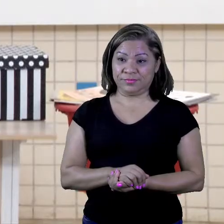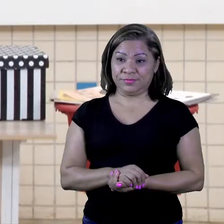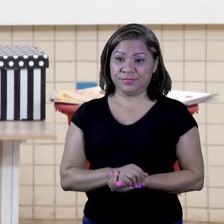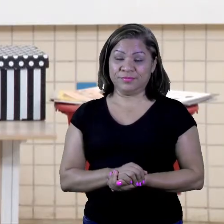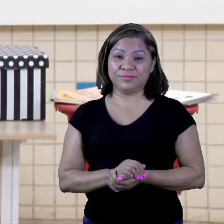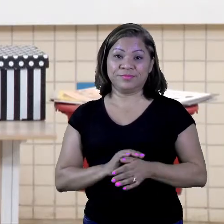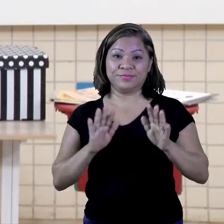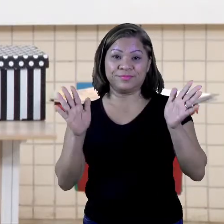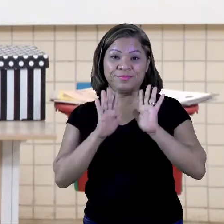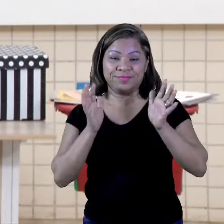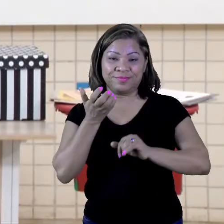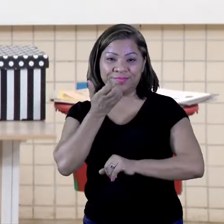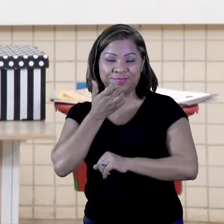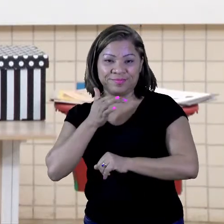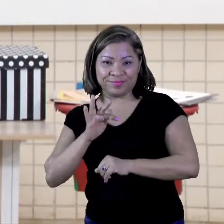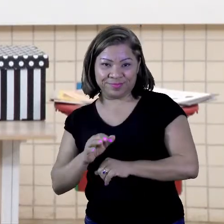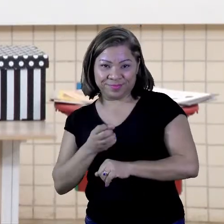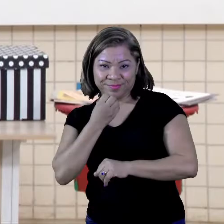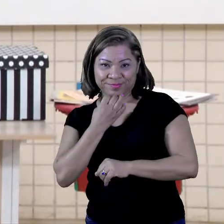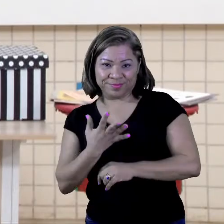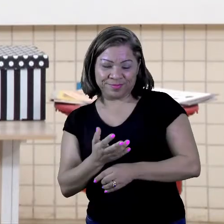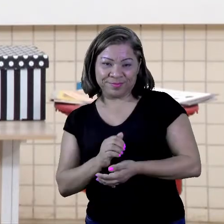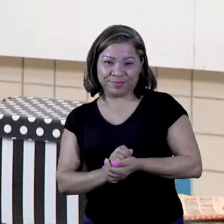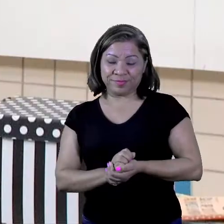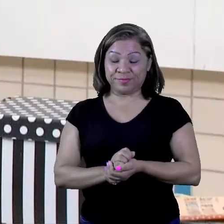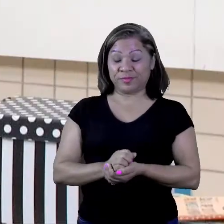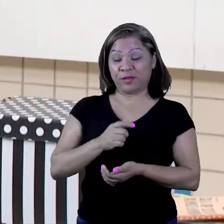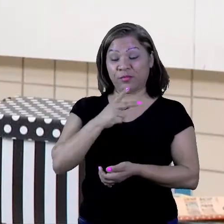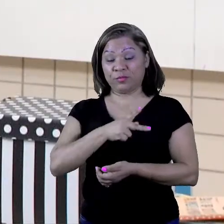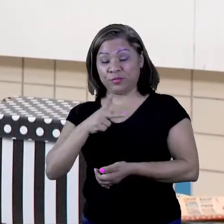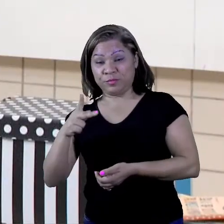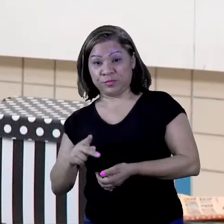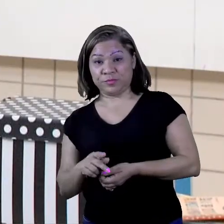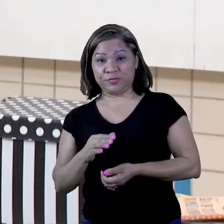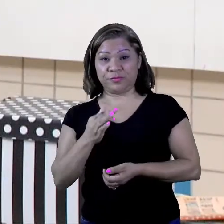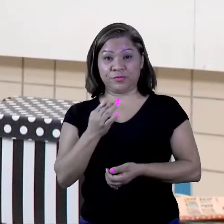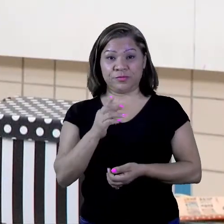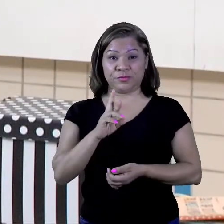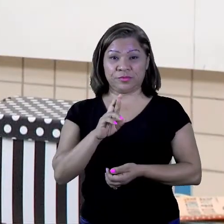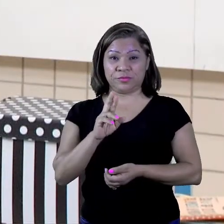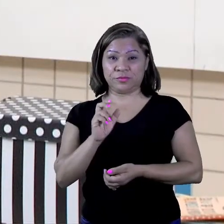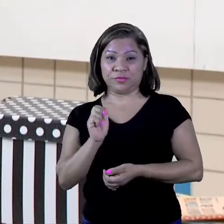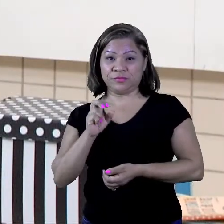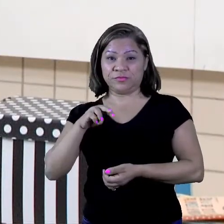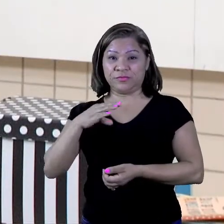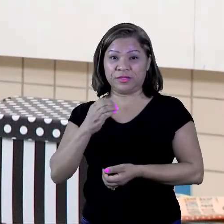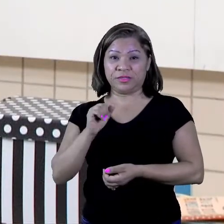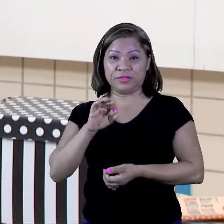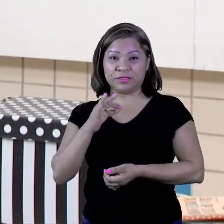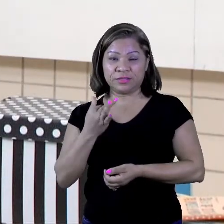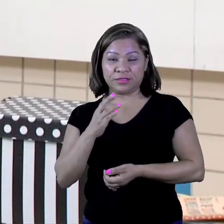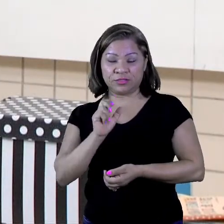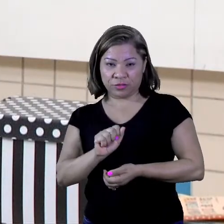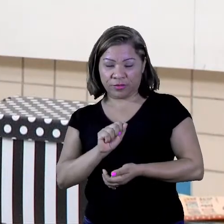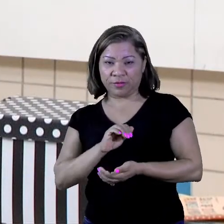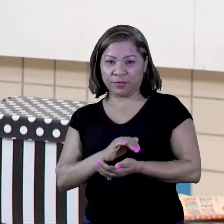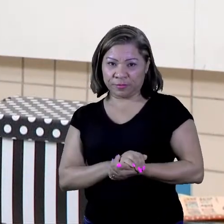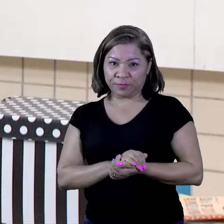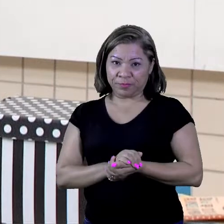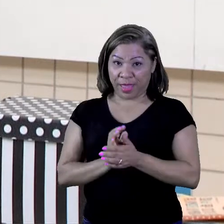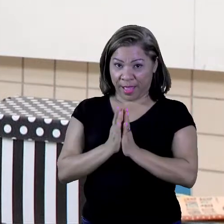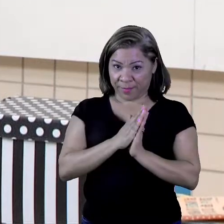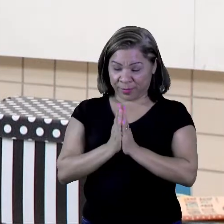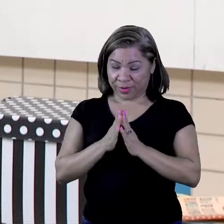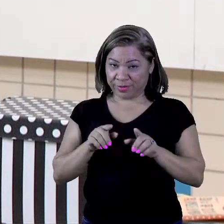crianças, tudo bem com vocês? Eu sou a professora Francisca Neri e aqui é a Francisquinha. Nós estamos aqui para trabalhar com vocês a disciplina de